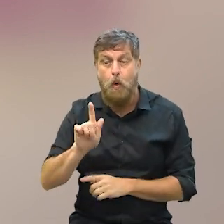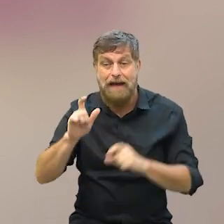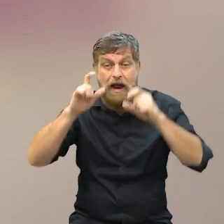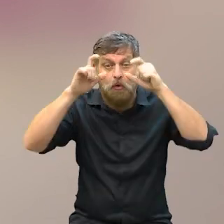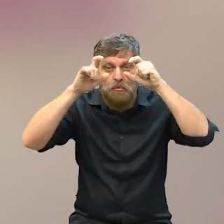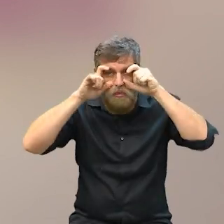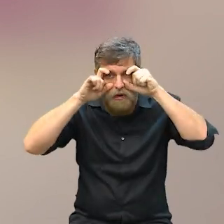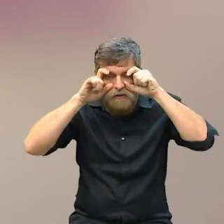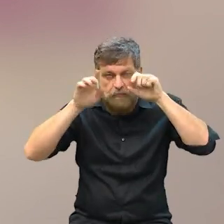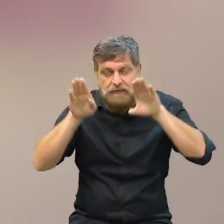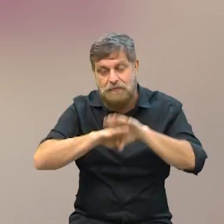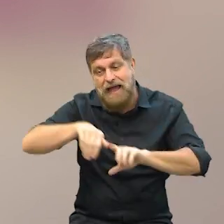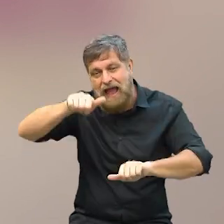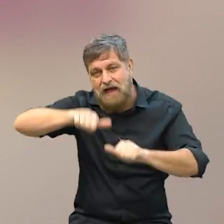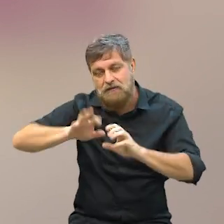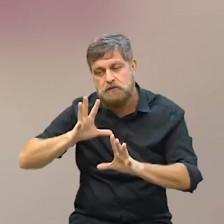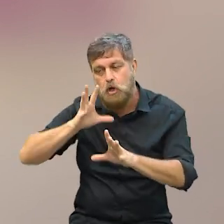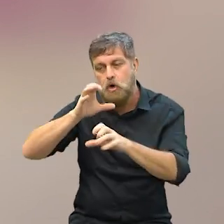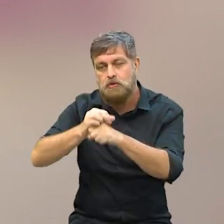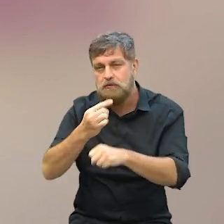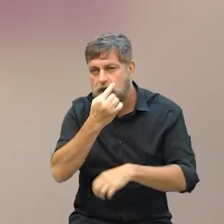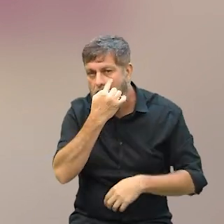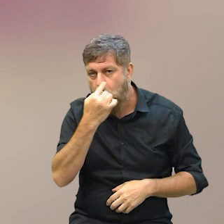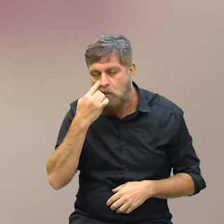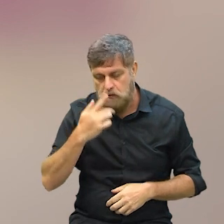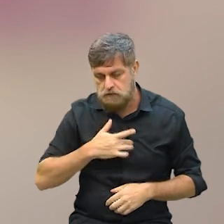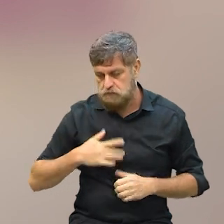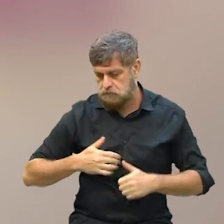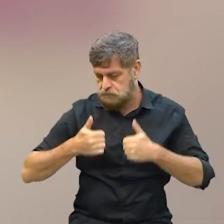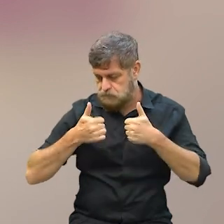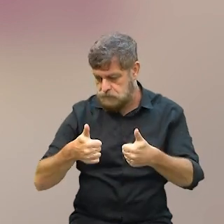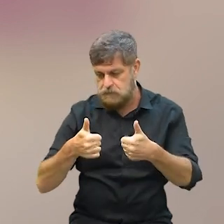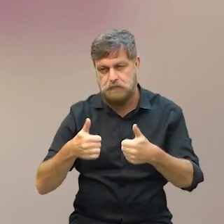do óculos, mas uma avaliação geral da saúde ocular.